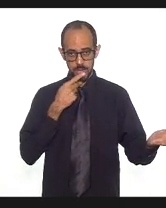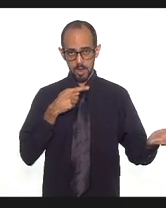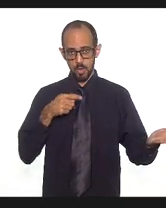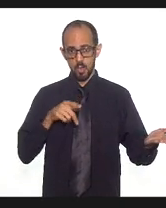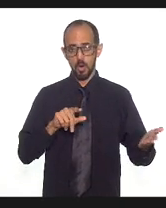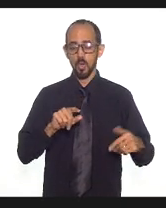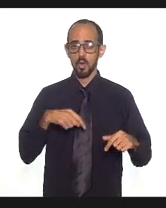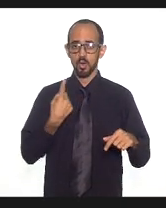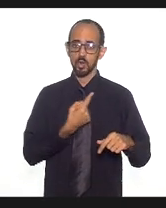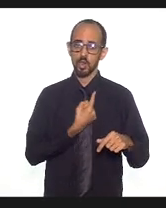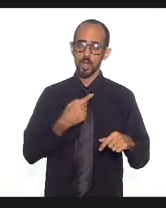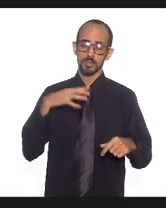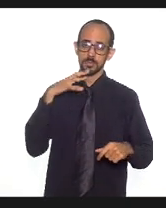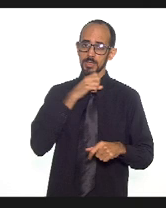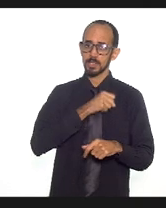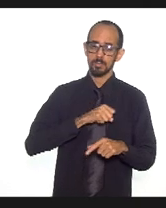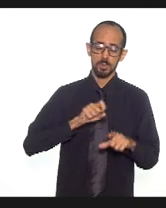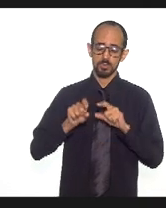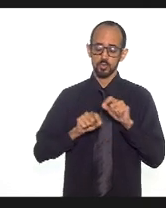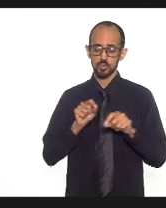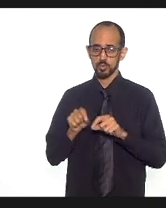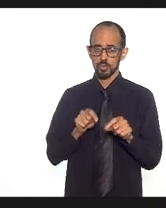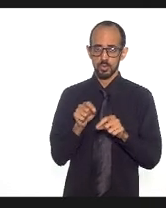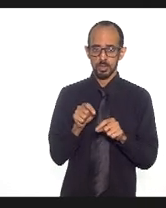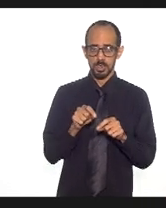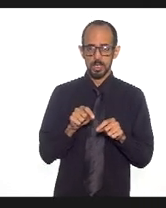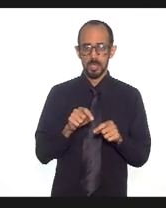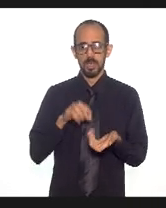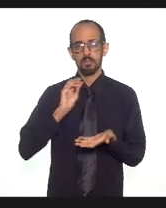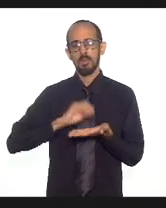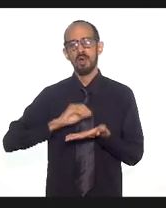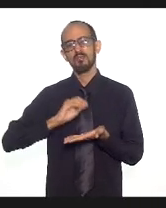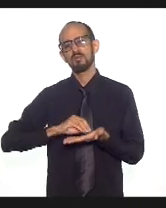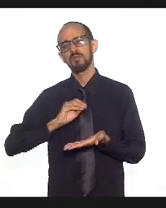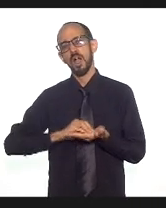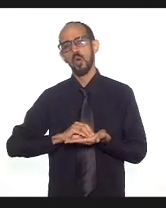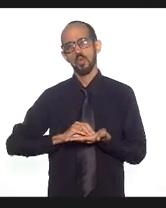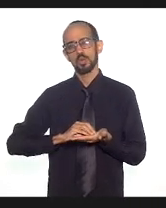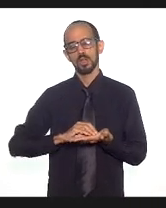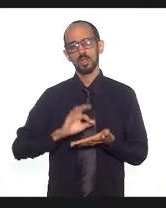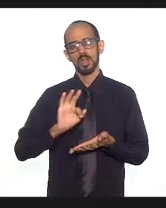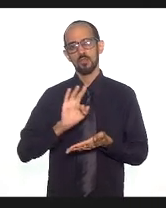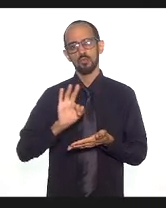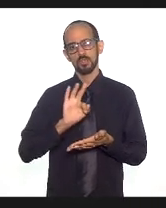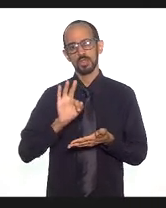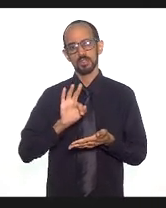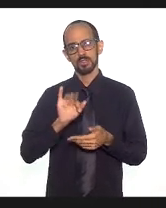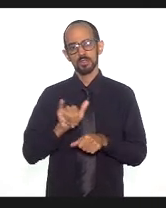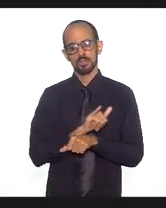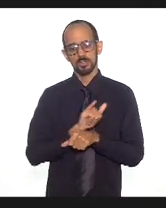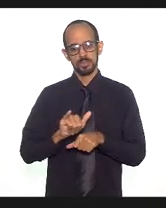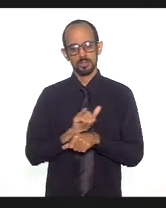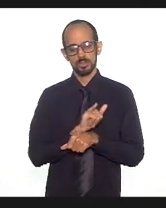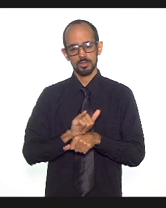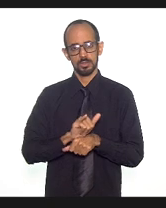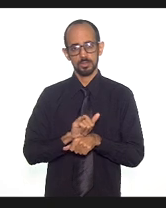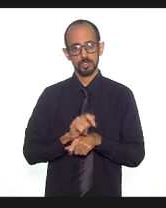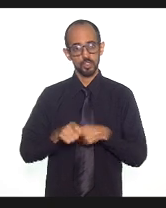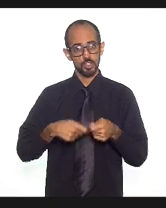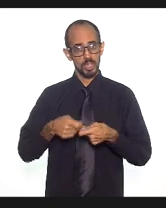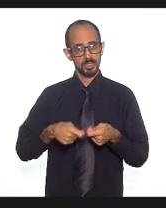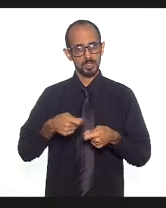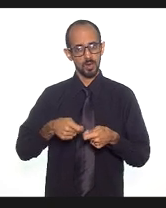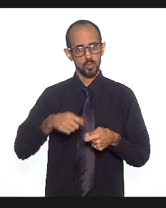nós identificamos aí uma certa carência da fundação em ferramentas de medição de qualidade,